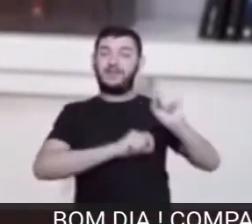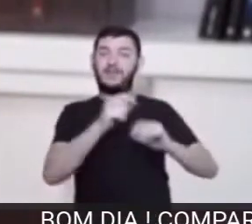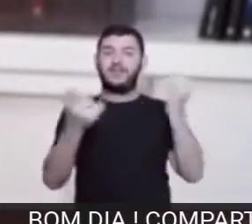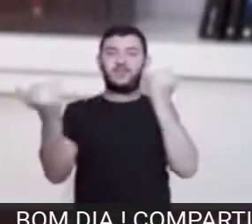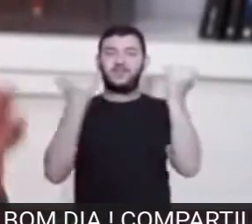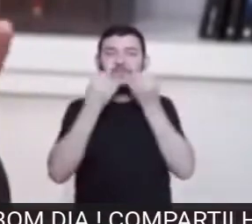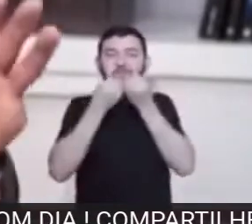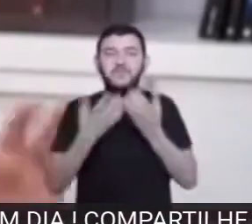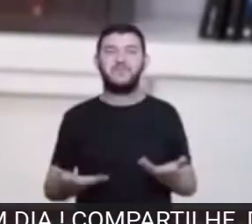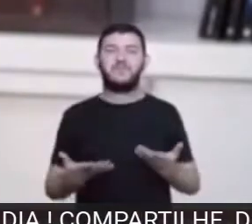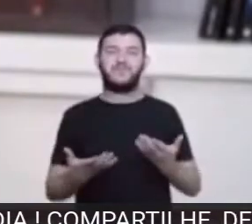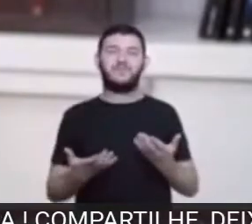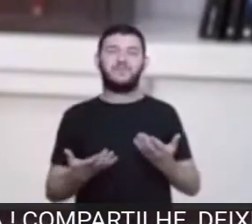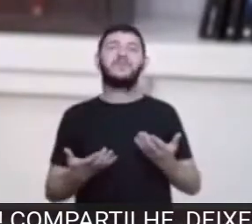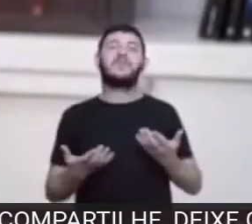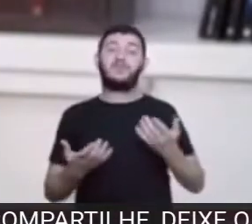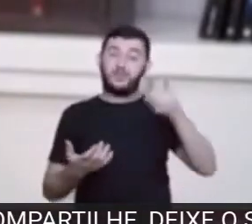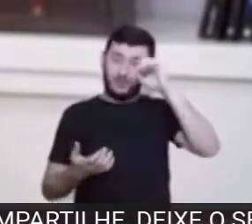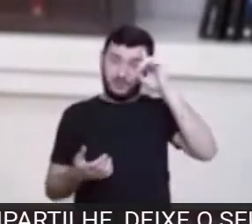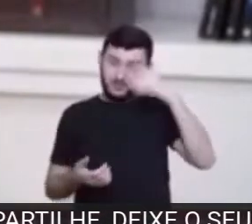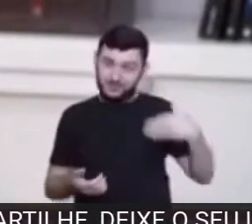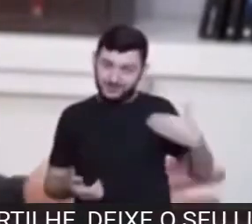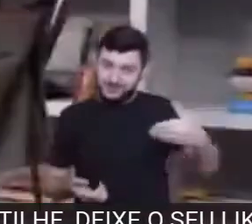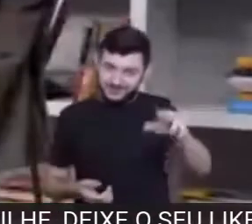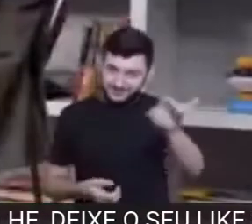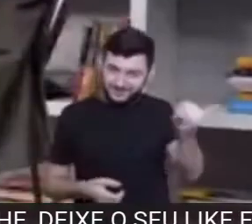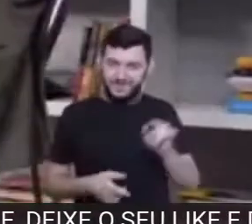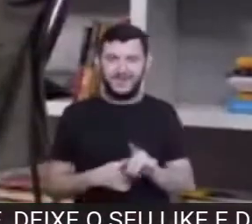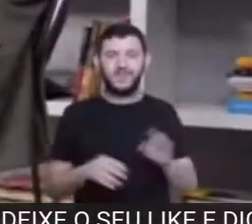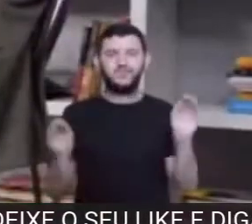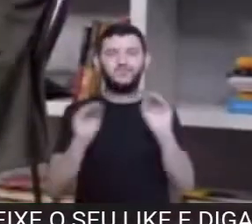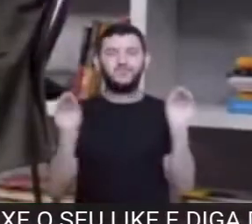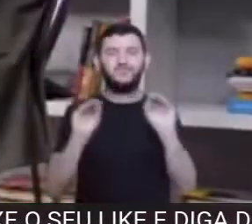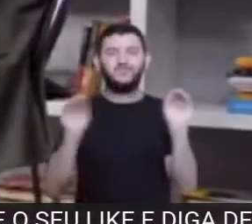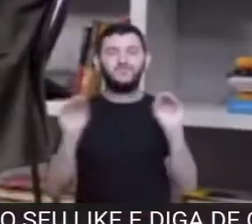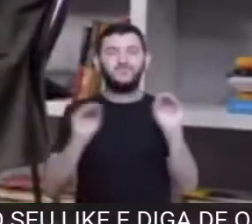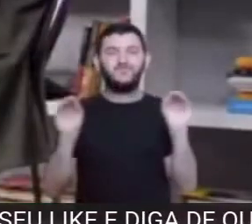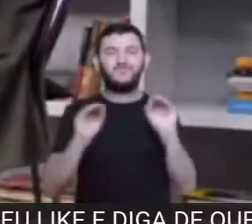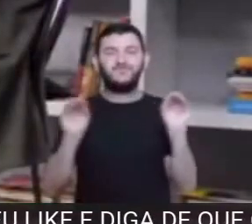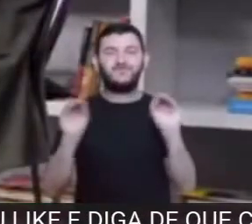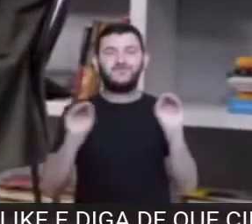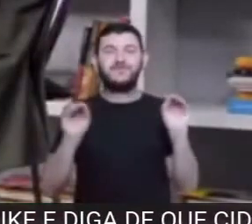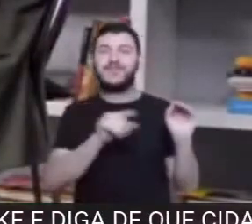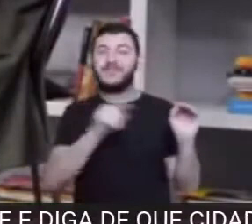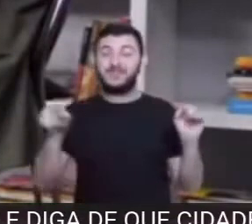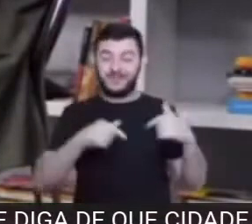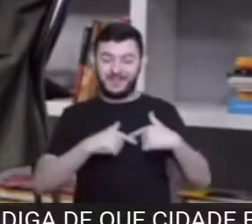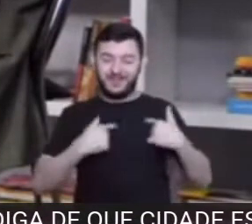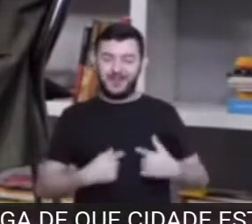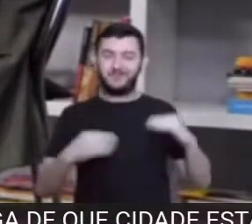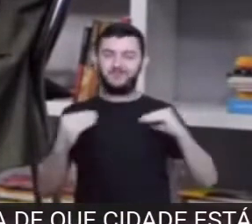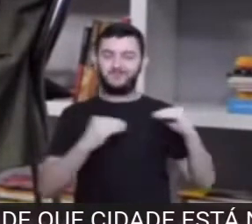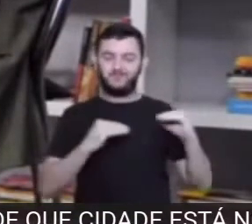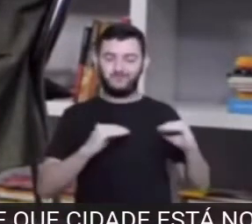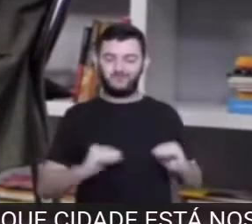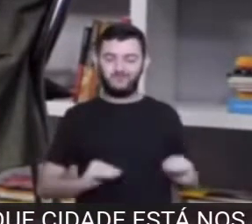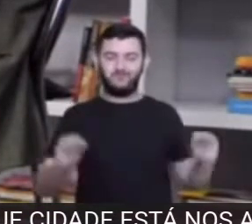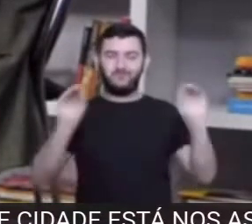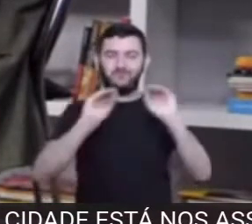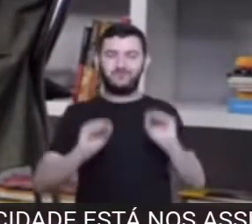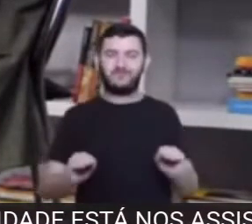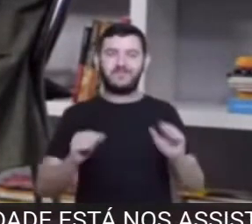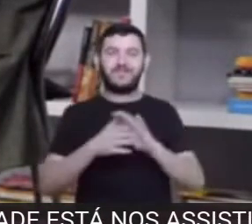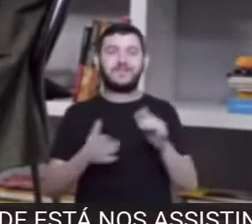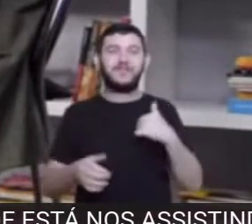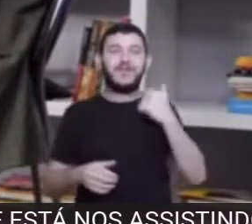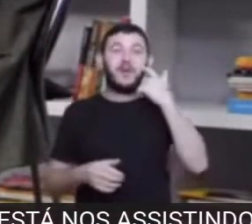receber todo dia. Um beijo no coração de todo mundo, Paulinho. Um beijo Um abraço, querido. Que Deus te abençoe. Força.